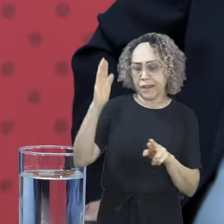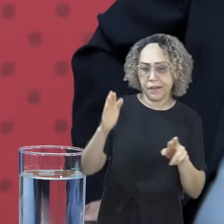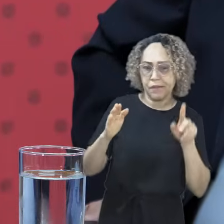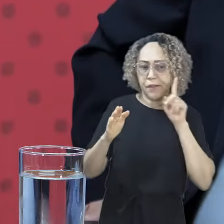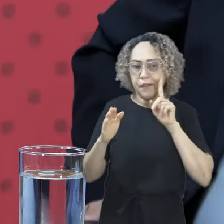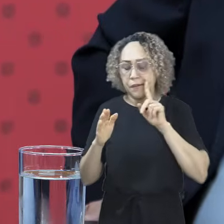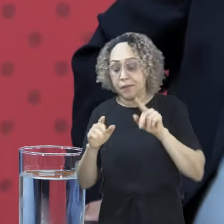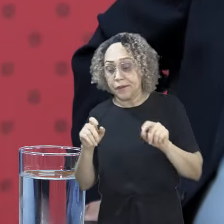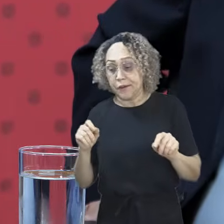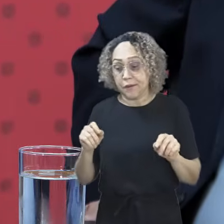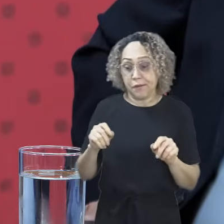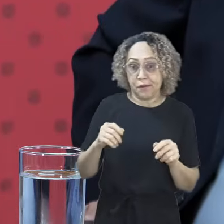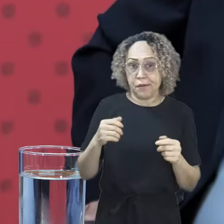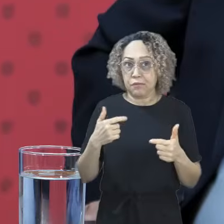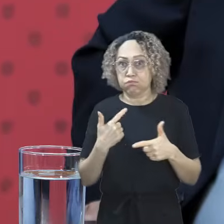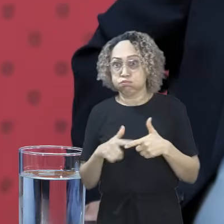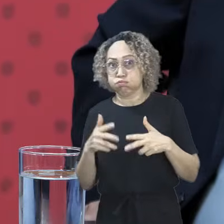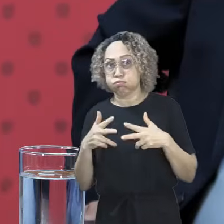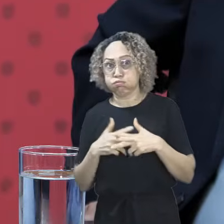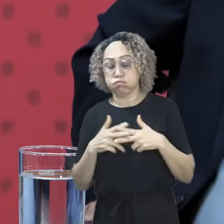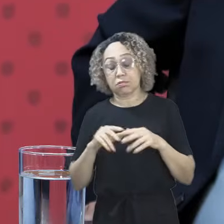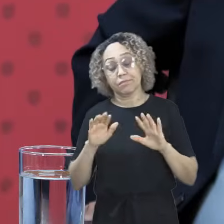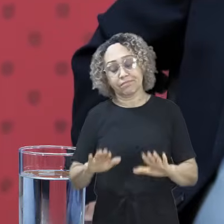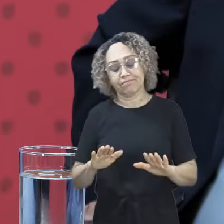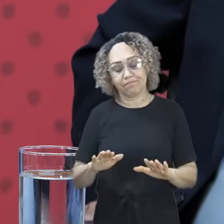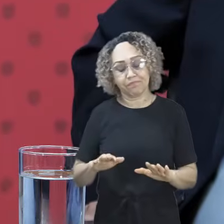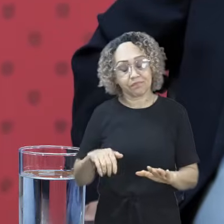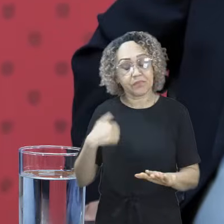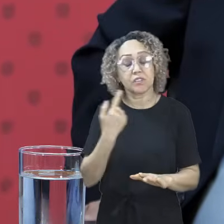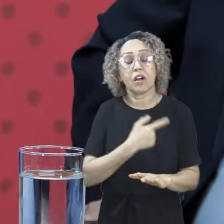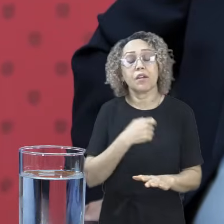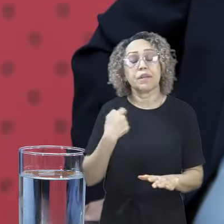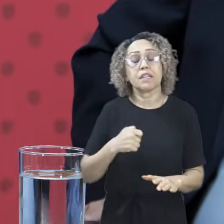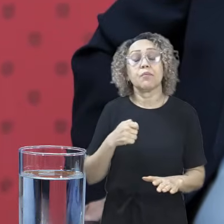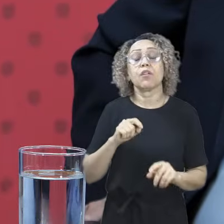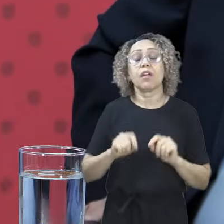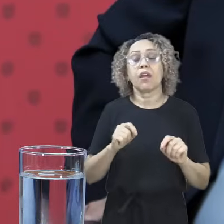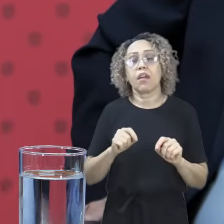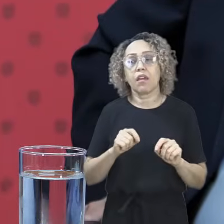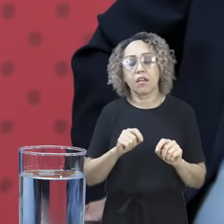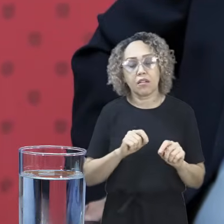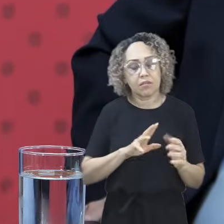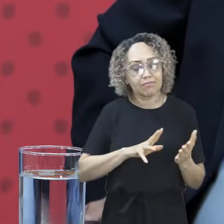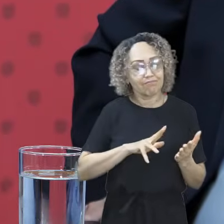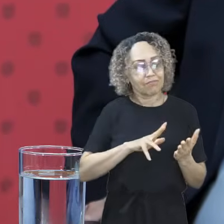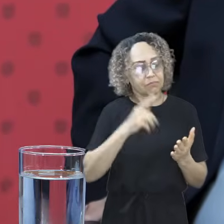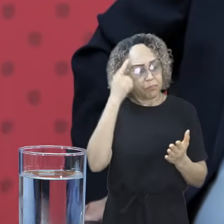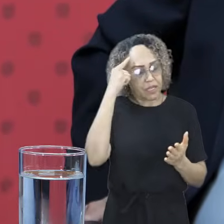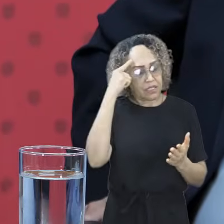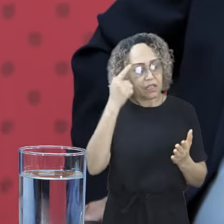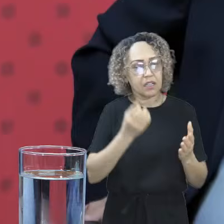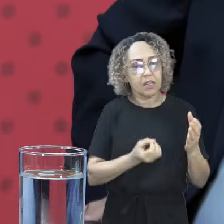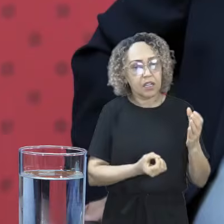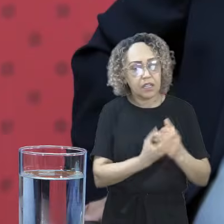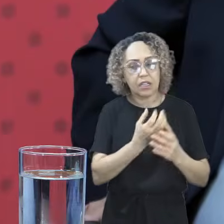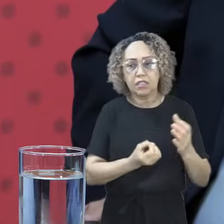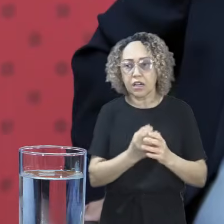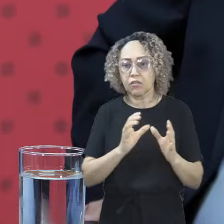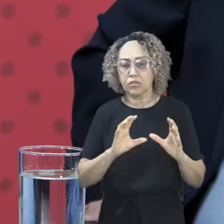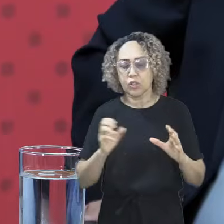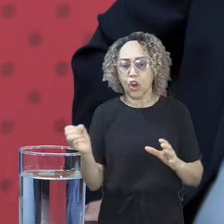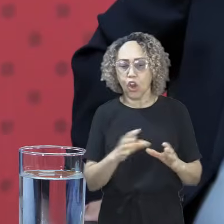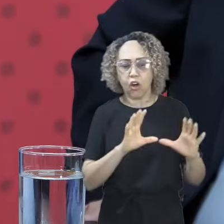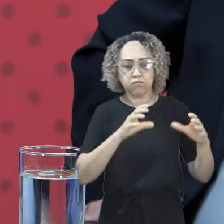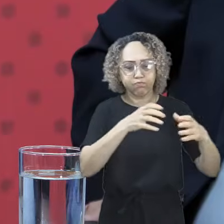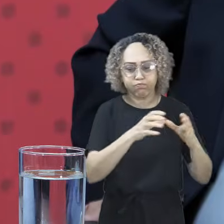a nossa concepção de formação de blocos comerciais, de novos blocos comerciais, de novas relações comerciais, de